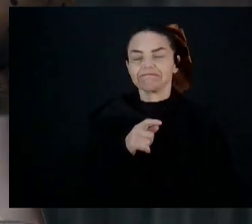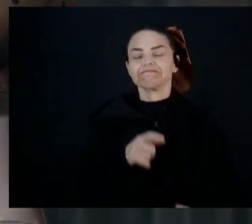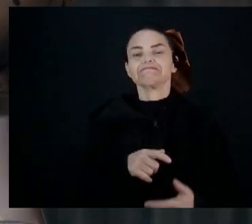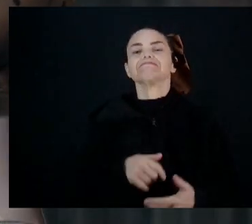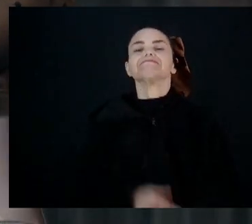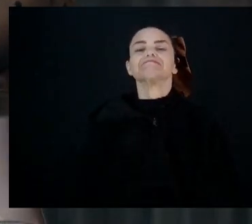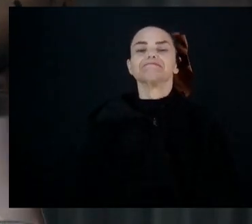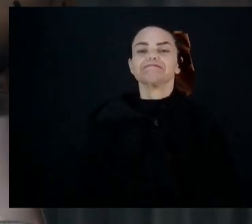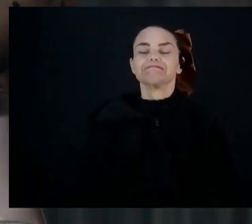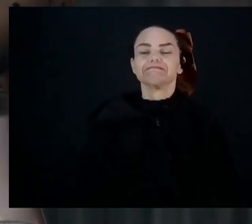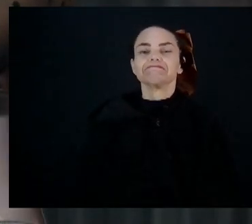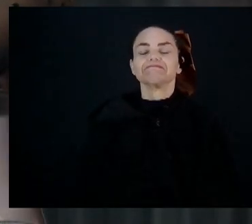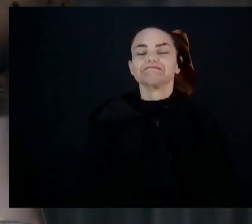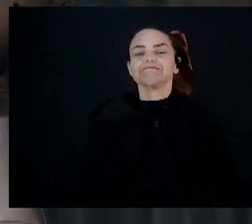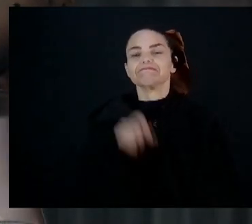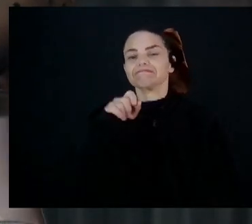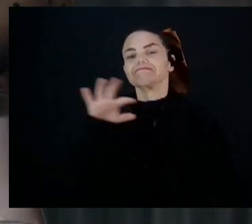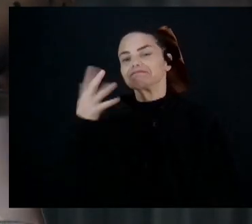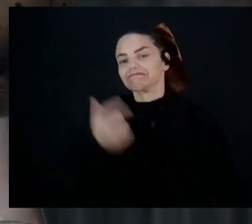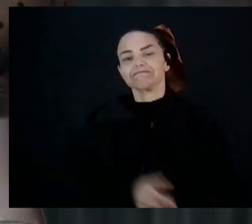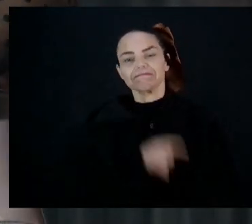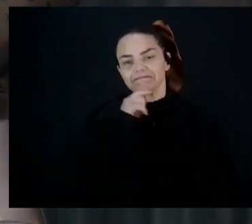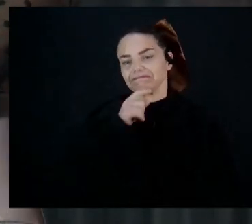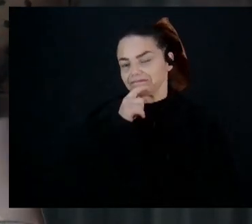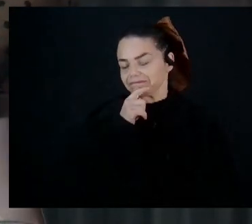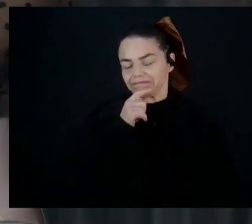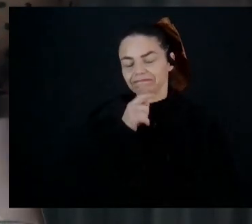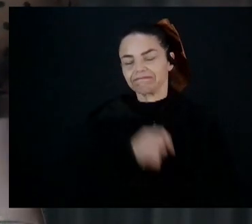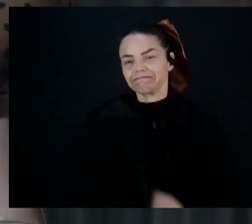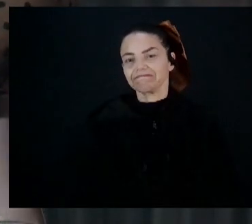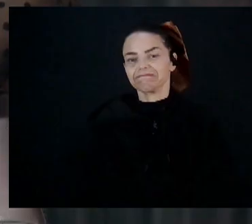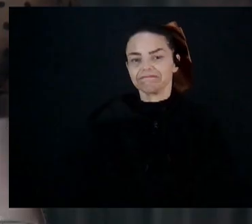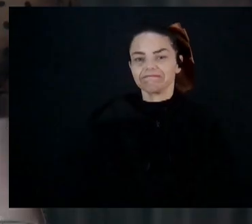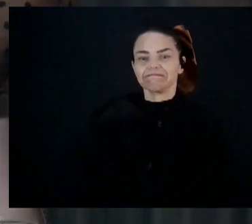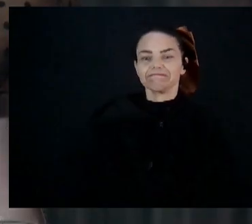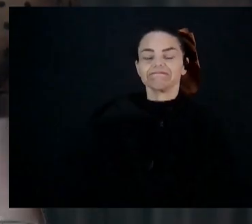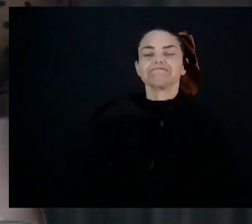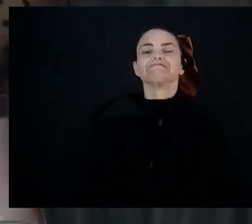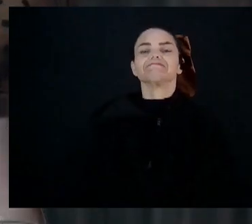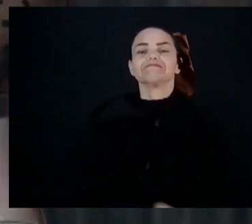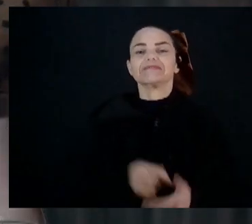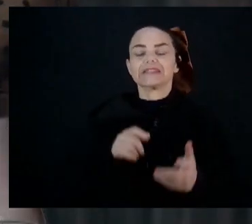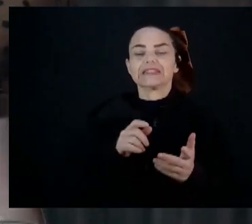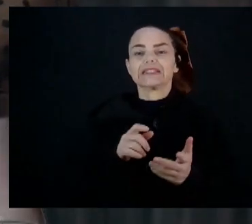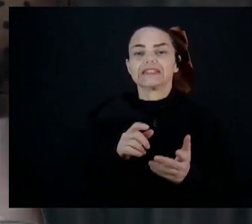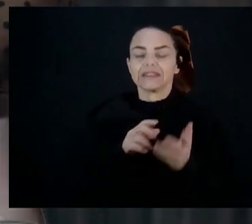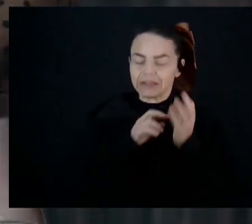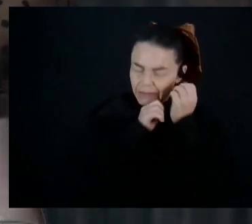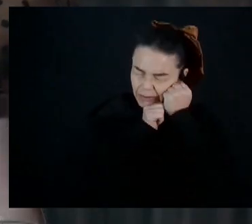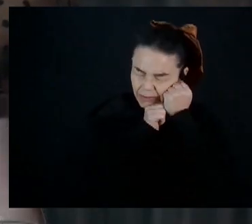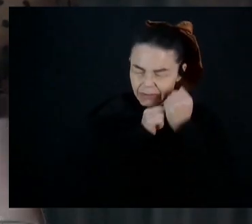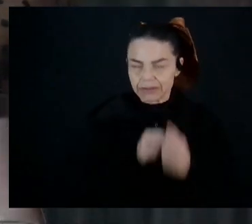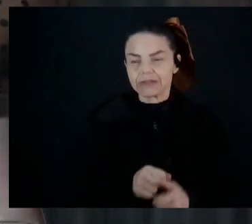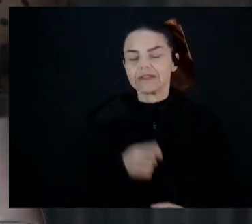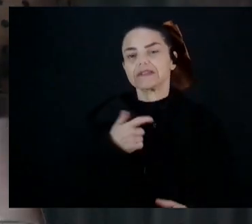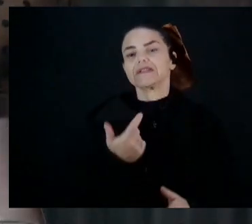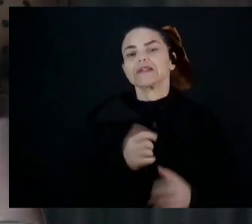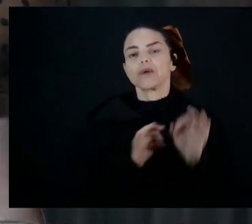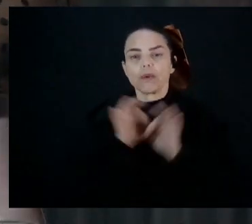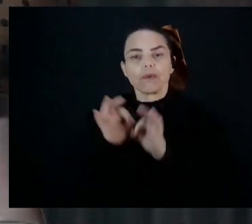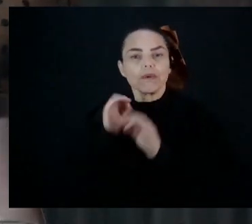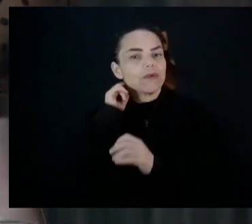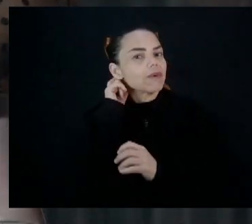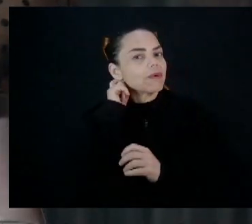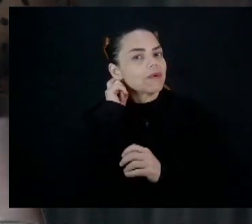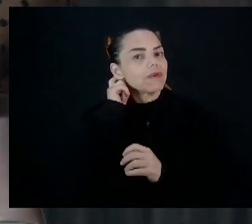que está acontecendo para a gente não caber dentro desse tempo que a gente tem disponível, e como é que a gente faz para a gente se organizar, para a gente ter tempo